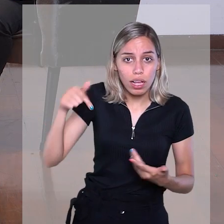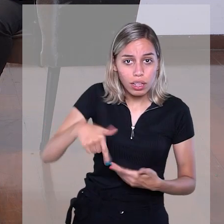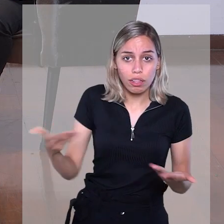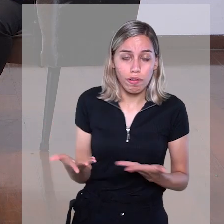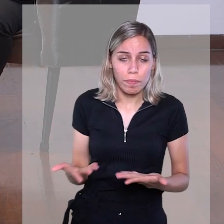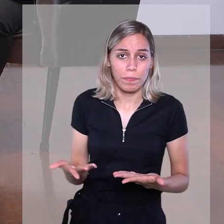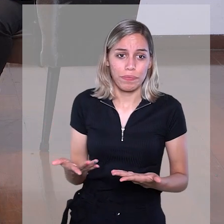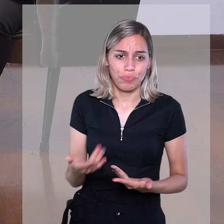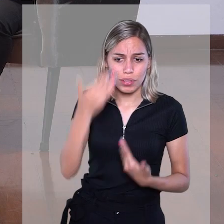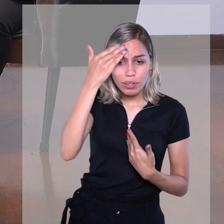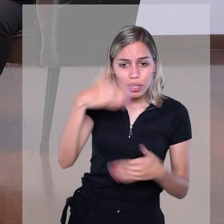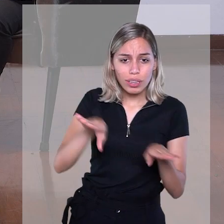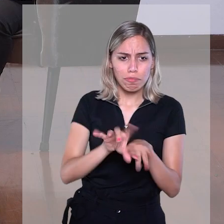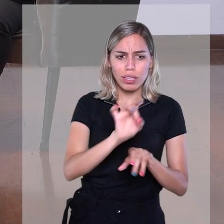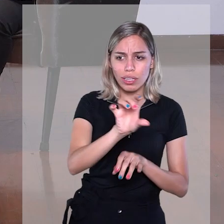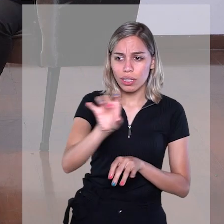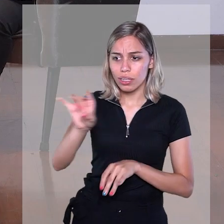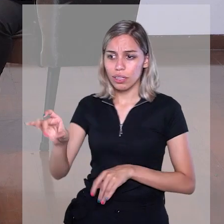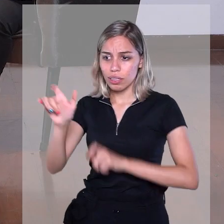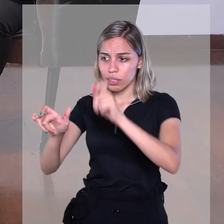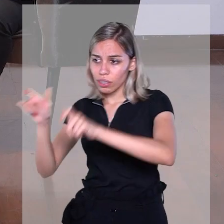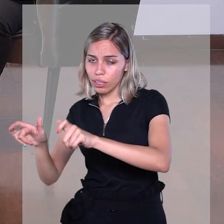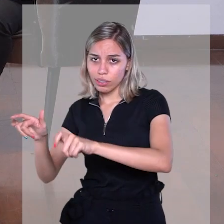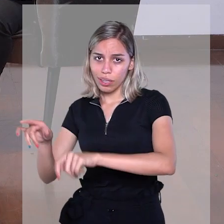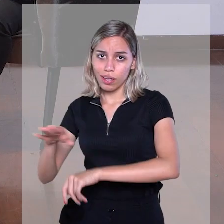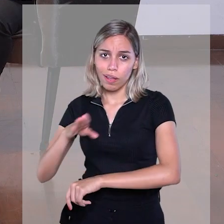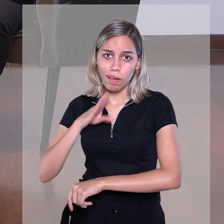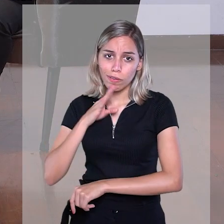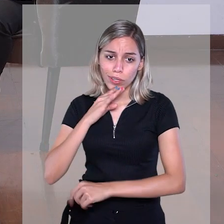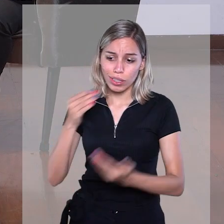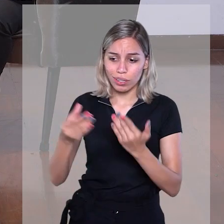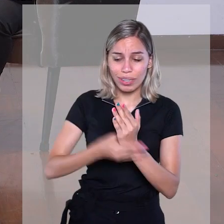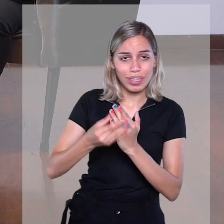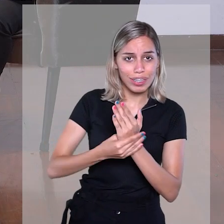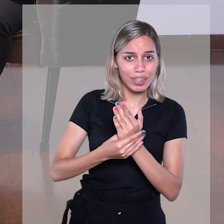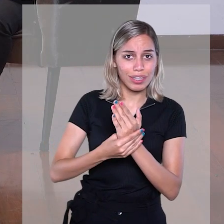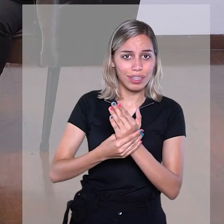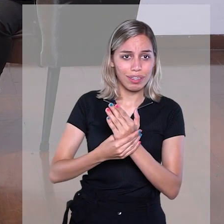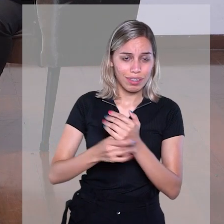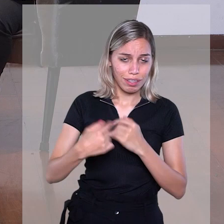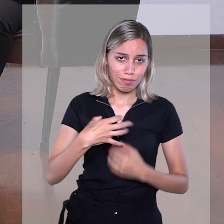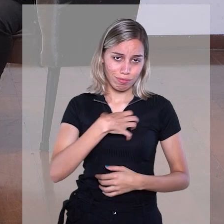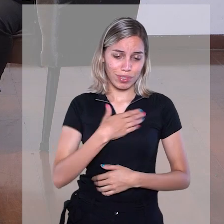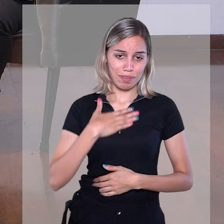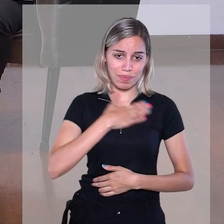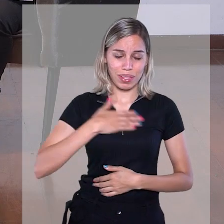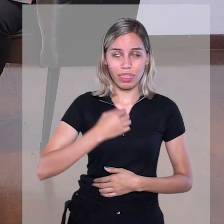conhecer este livro que tem me dado tanto prazer. Sonhei com o Anjo da Guarda o resto da noite. Muito obrigado por terem